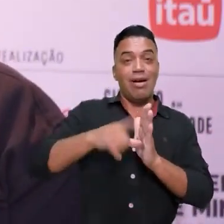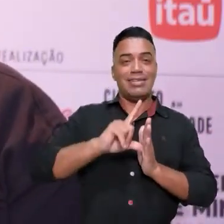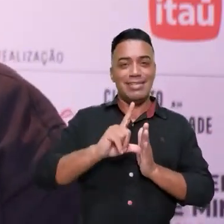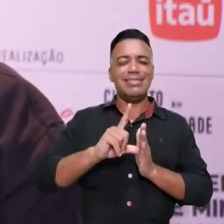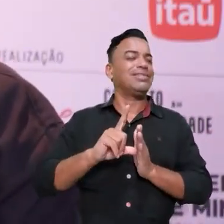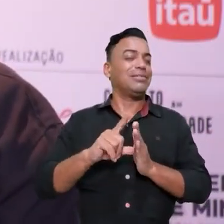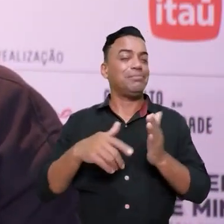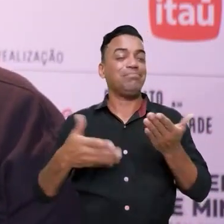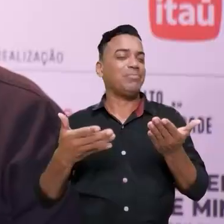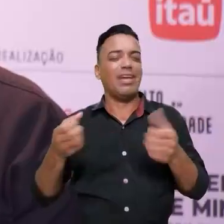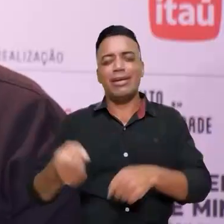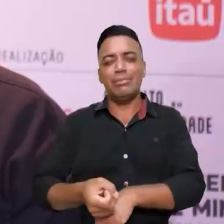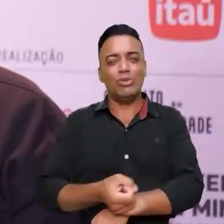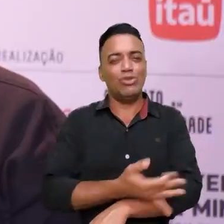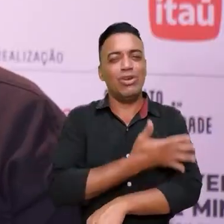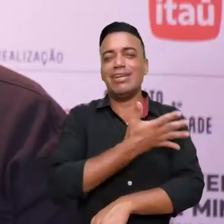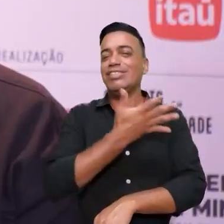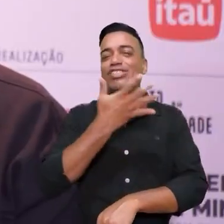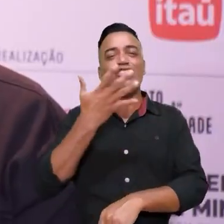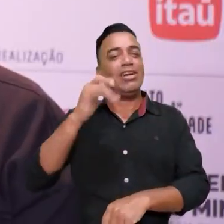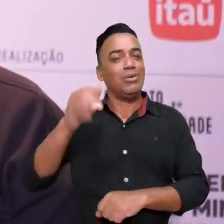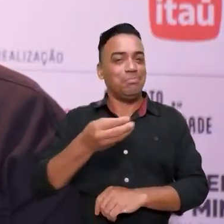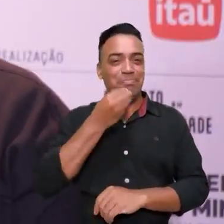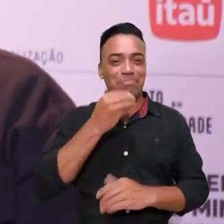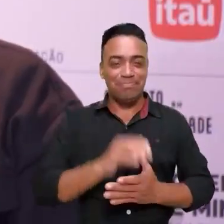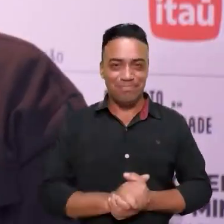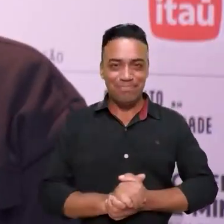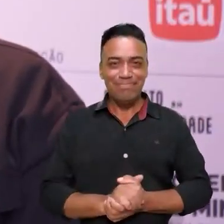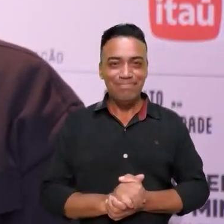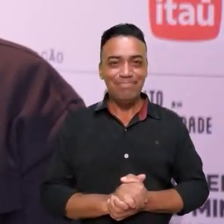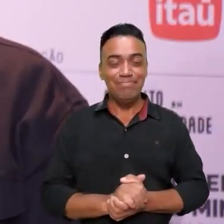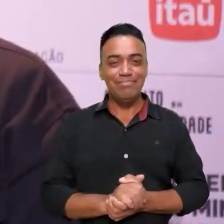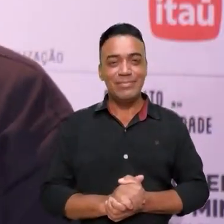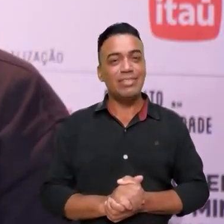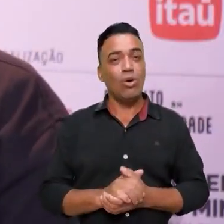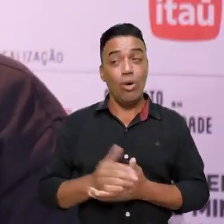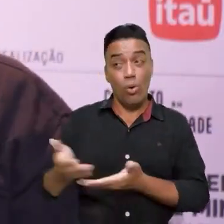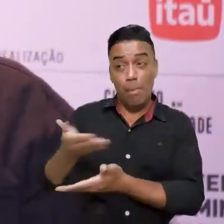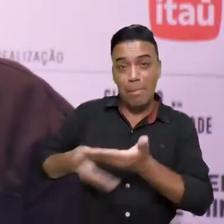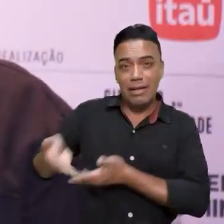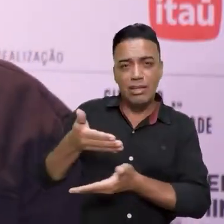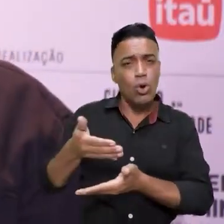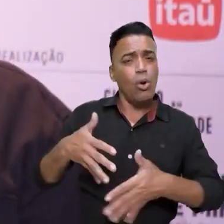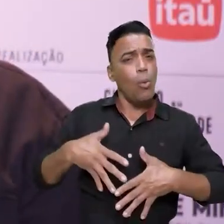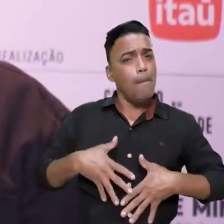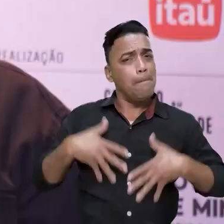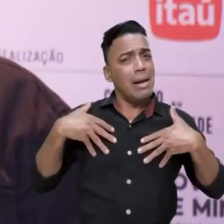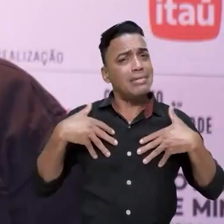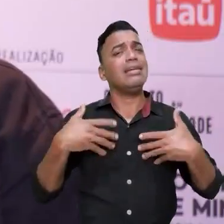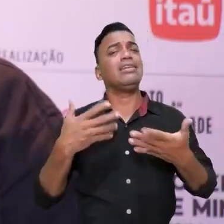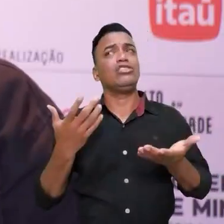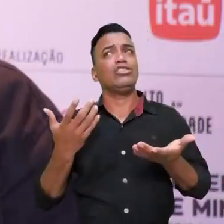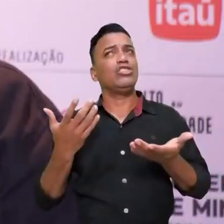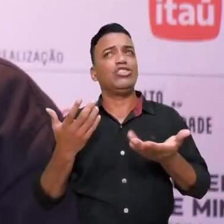aqui, então é muito emocionante mesmo essa oportunidade. Como mediador, tive o prazer de